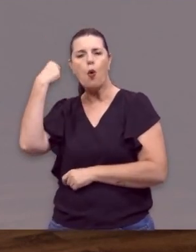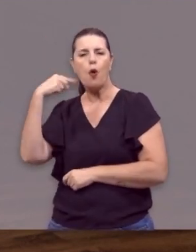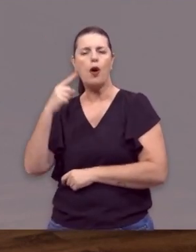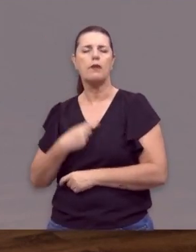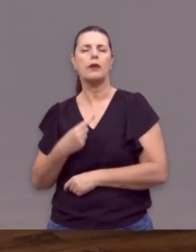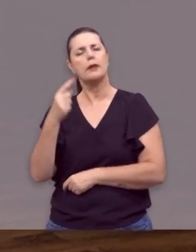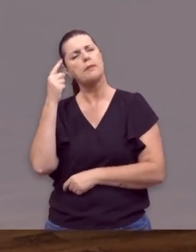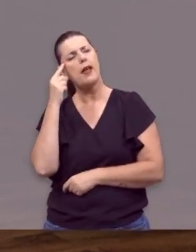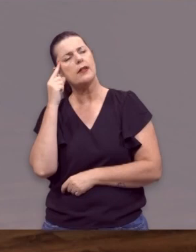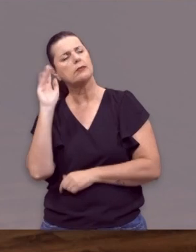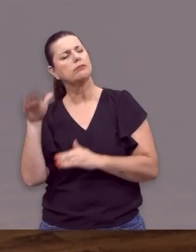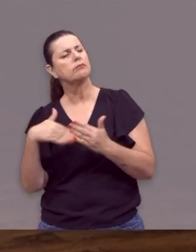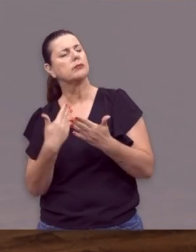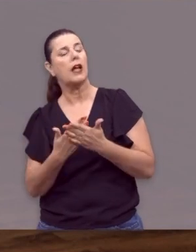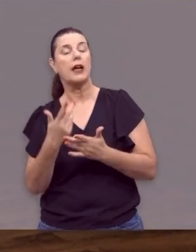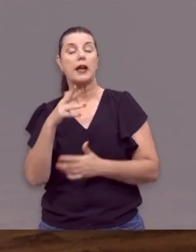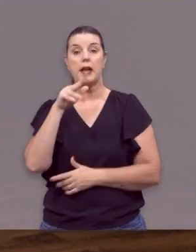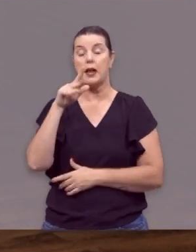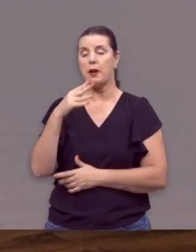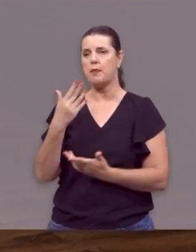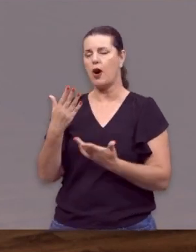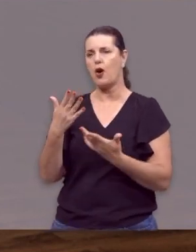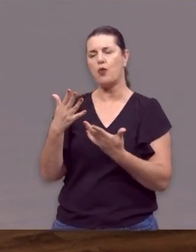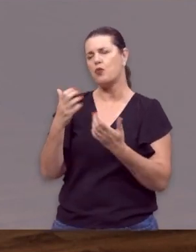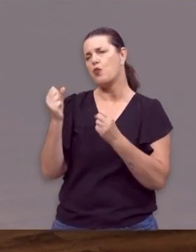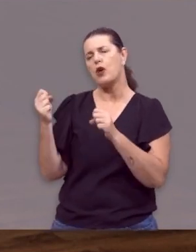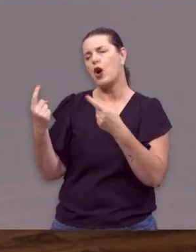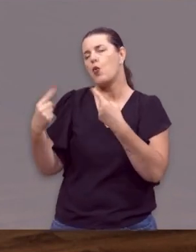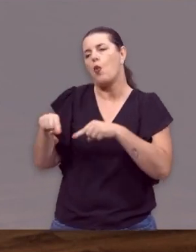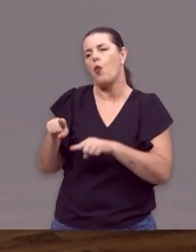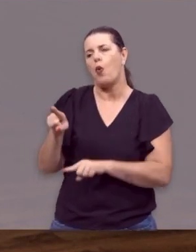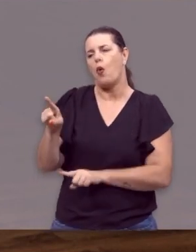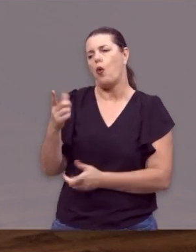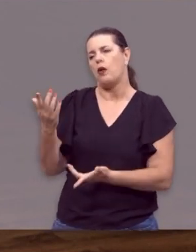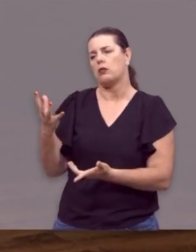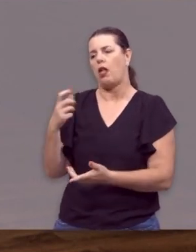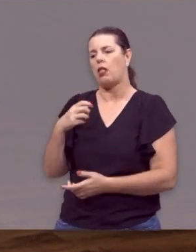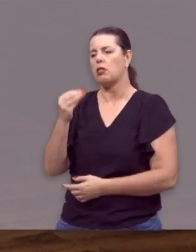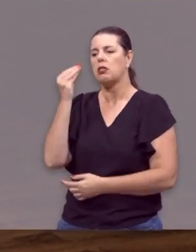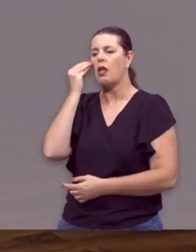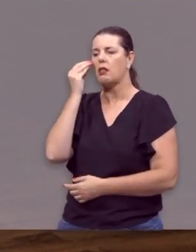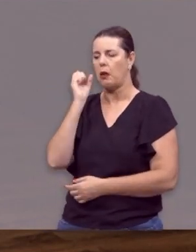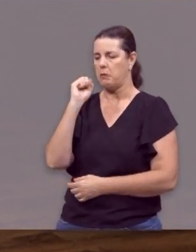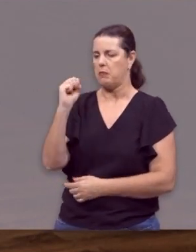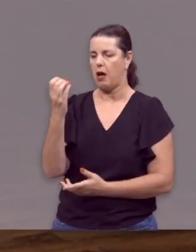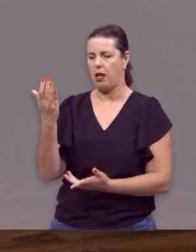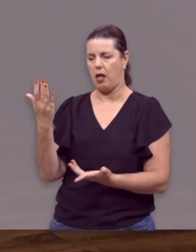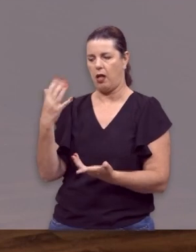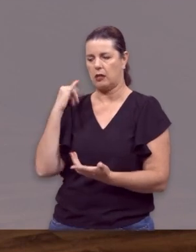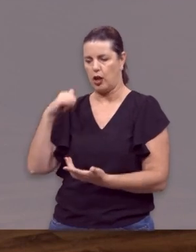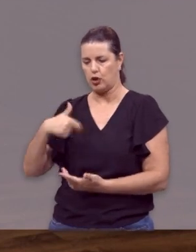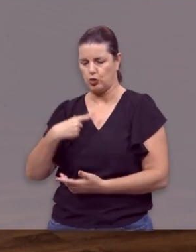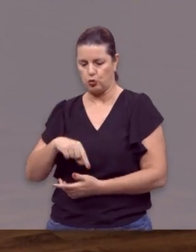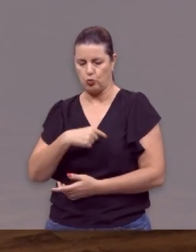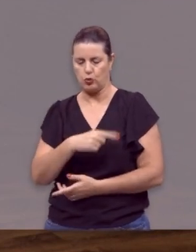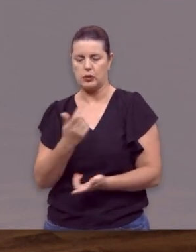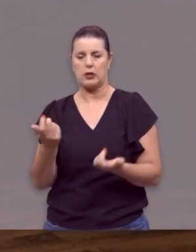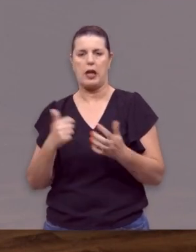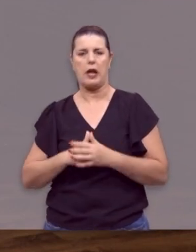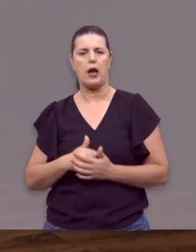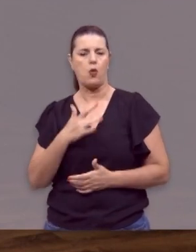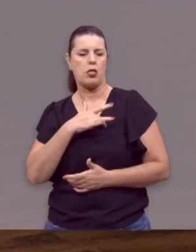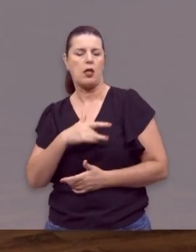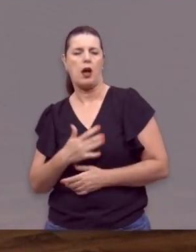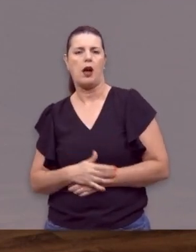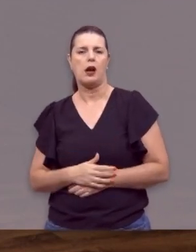pensando até que jamais seus irmãos atentariam contra ele, ou essa ida de José lá poderia costurar